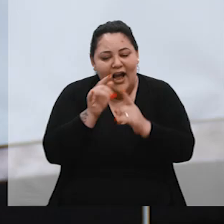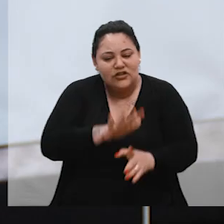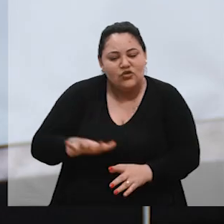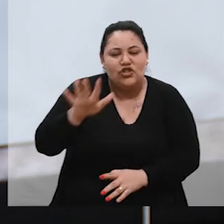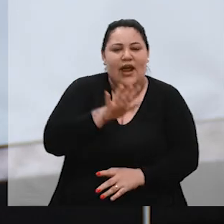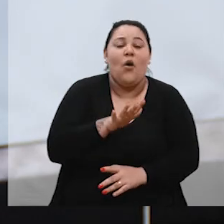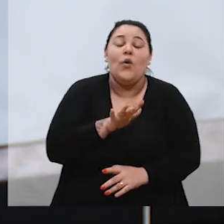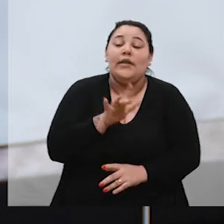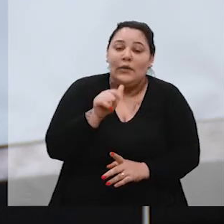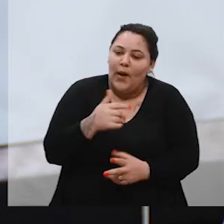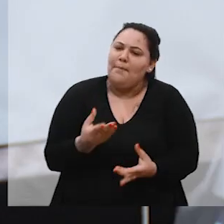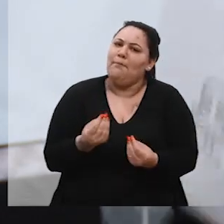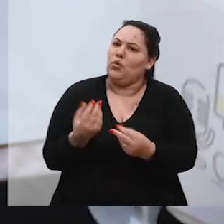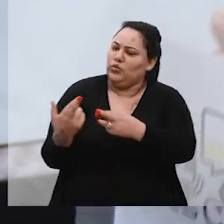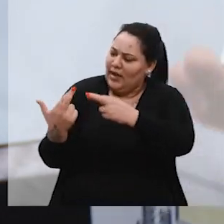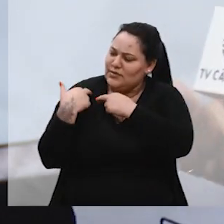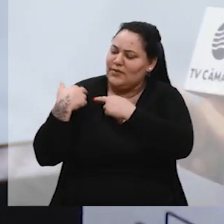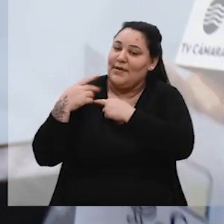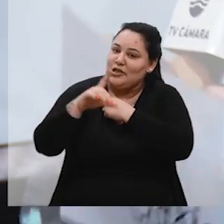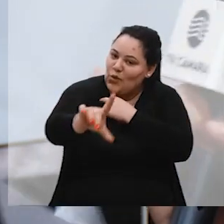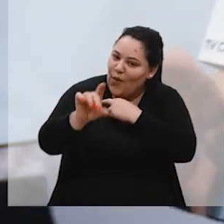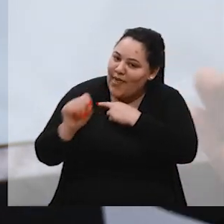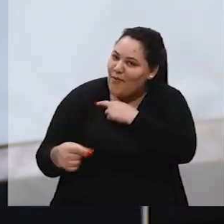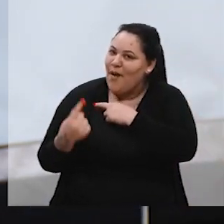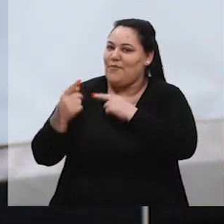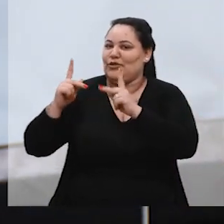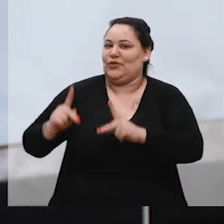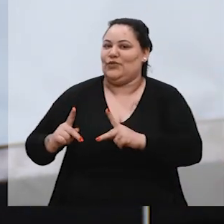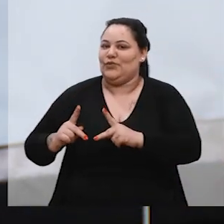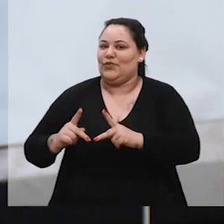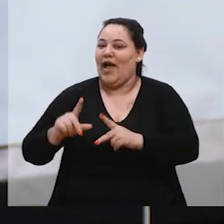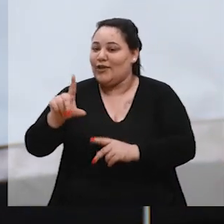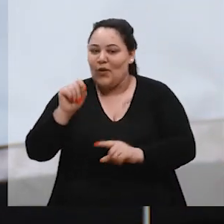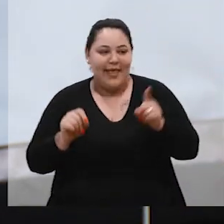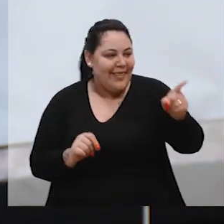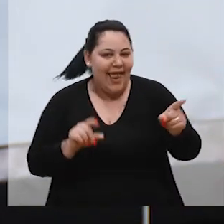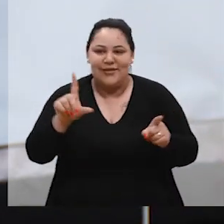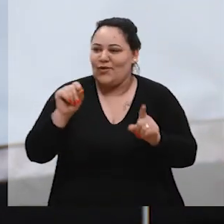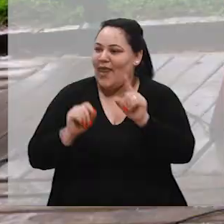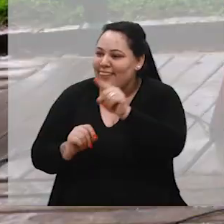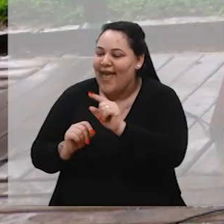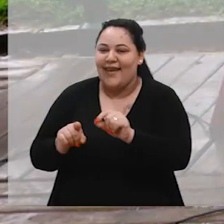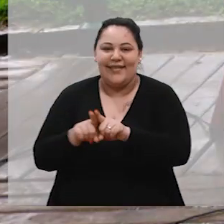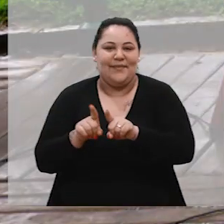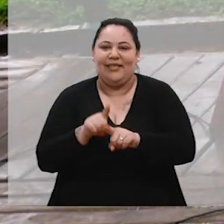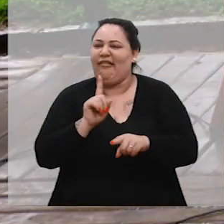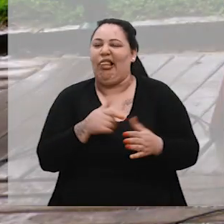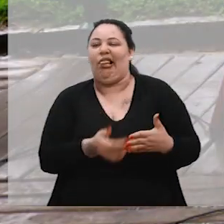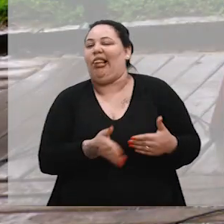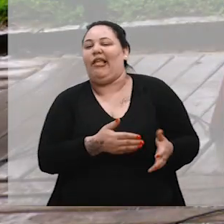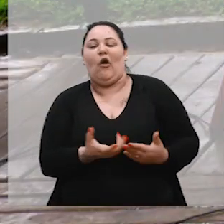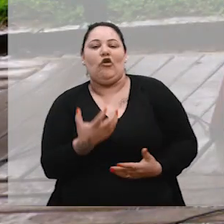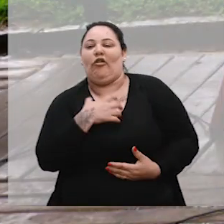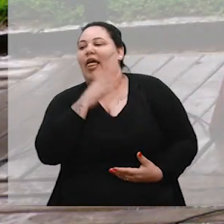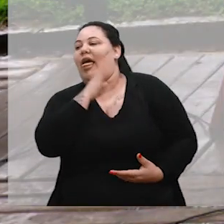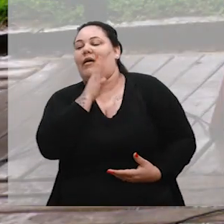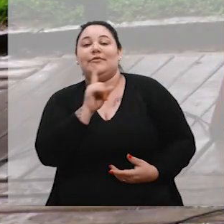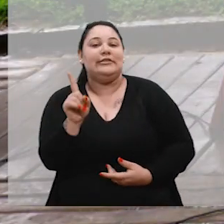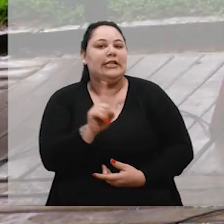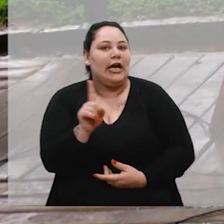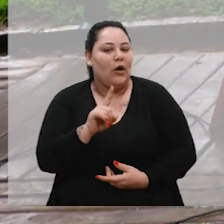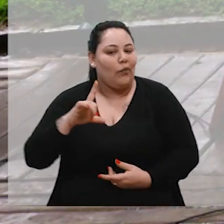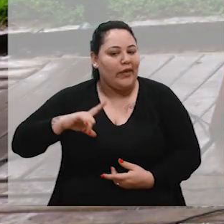essa responsabilidade, né, a escolha da Lisana, a escolha da Regiane, ela não foi assim, de uma hora para outra, tem